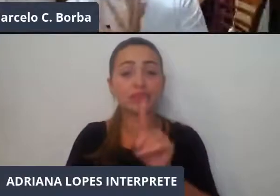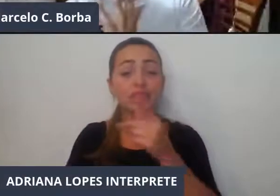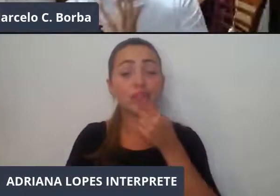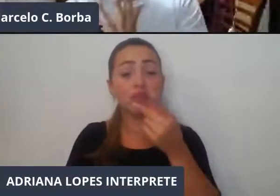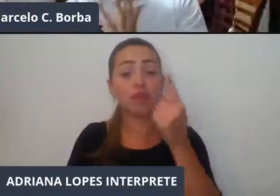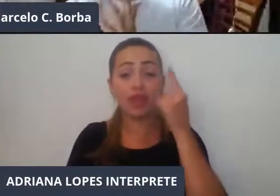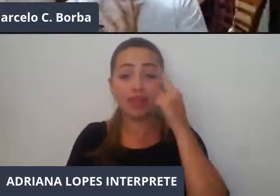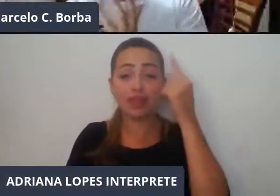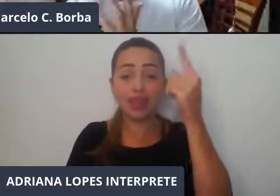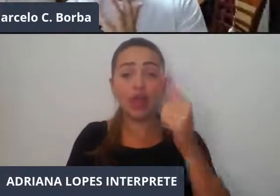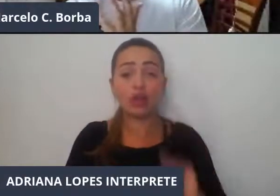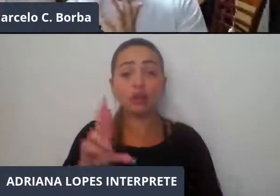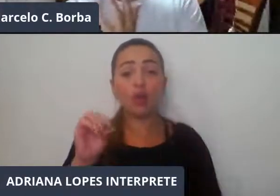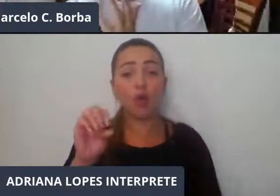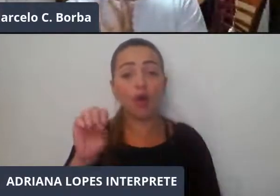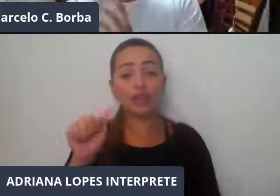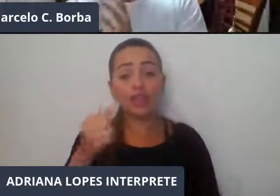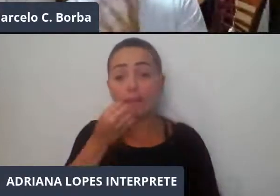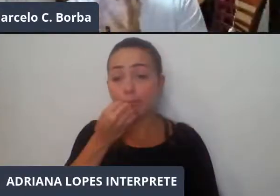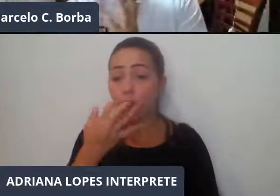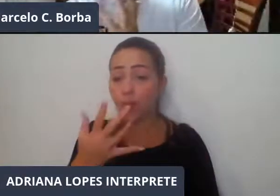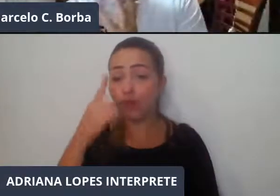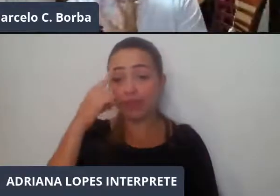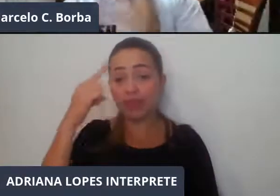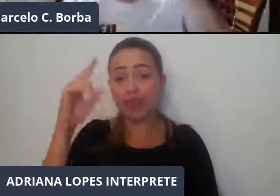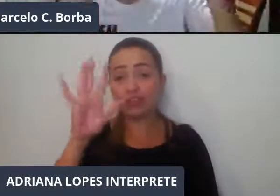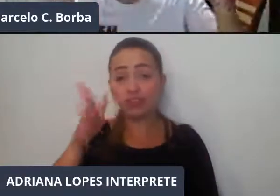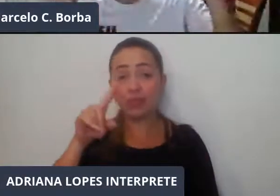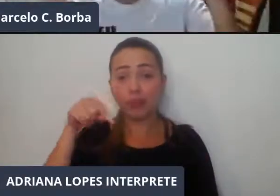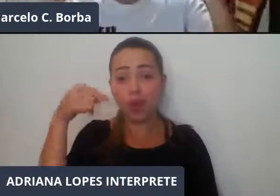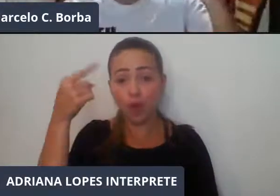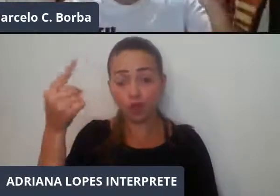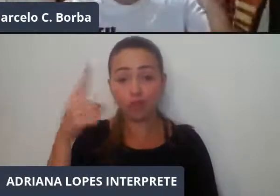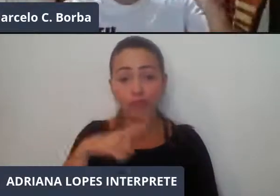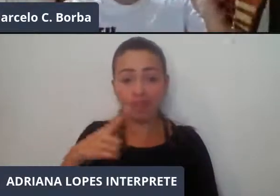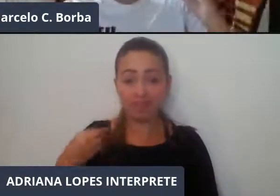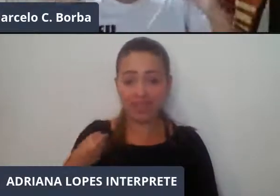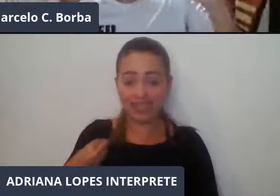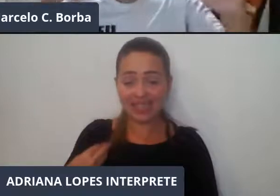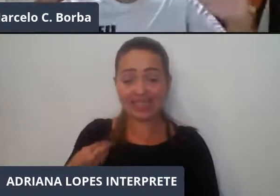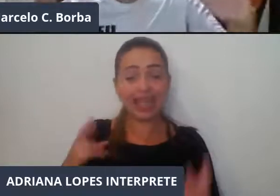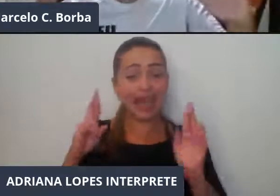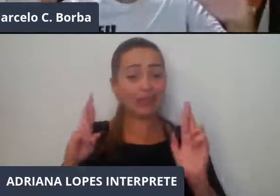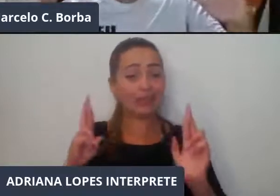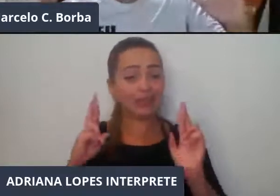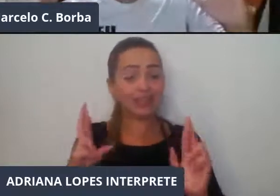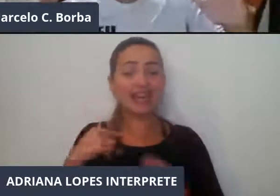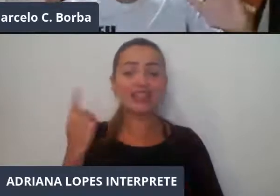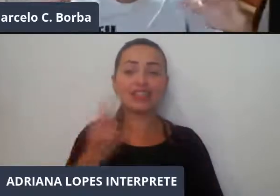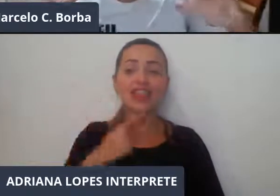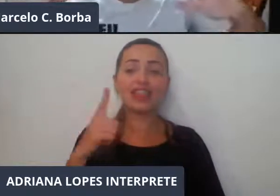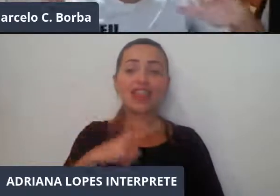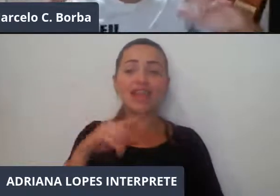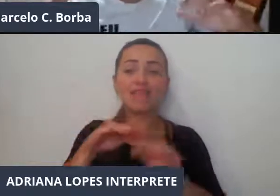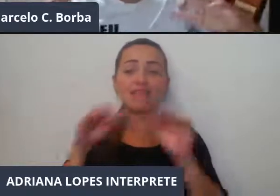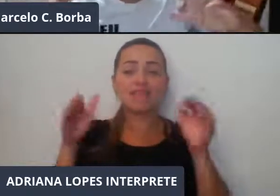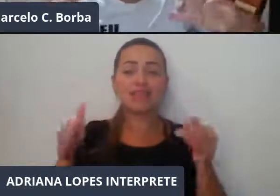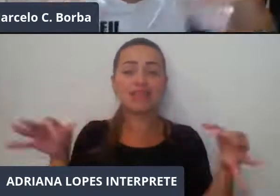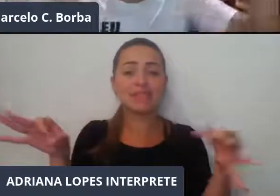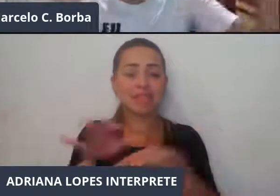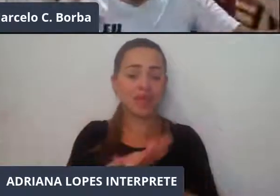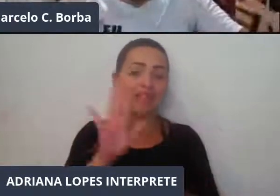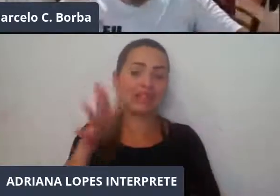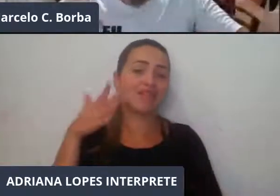boa. Vamos ampliar isso. Já fica aí a ideia para algum evento presencial, se Deus quiser. A gente já tem uma mesa pronta. Aí